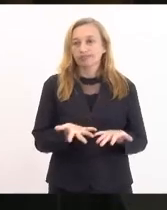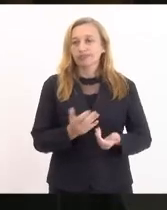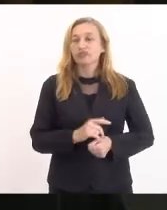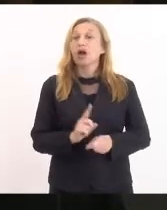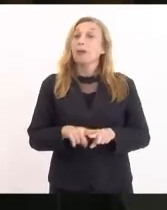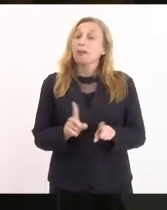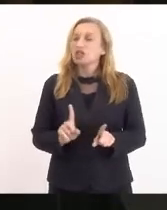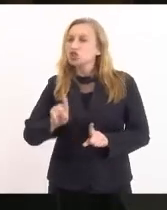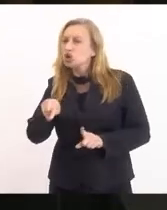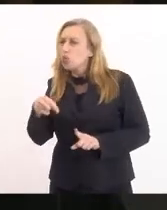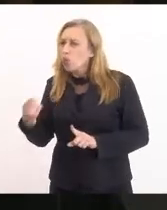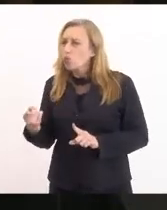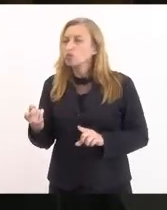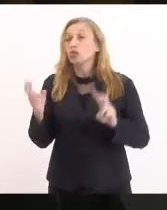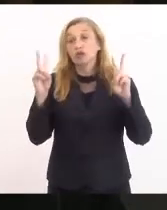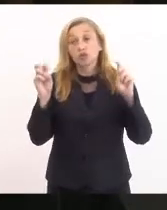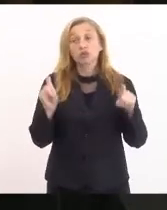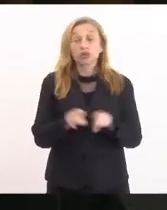Mas tem outro fator,